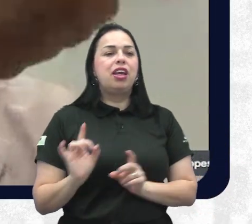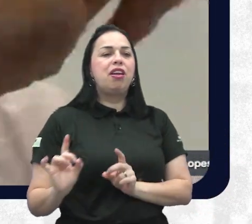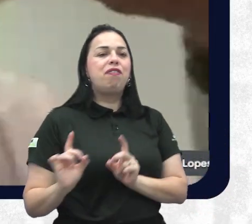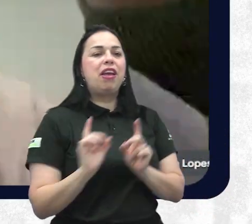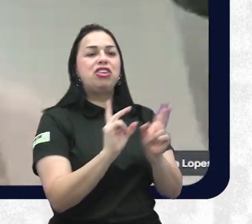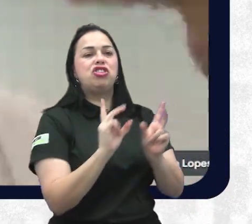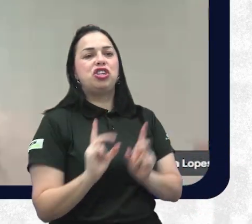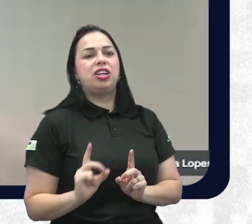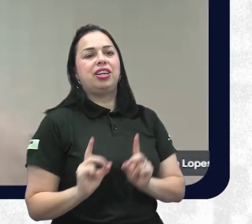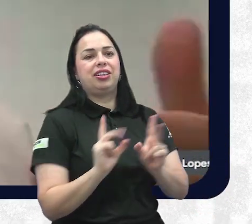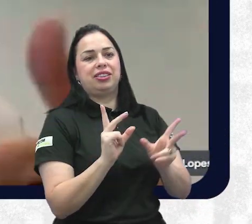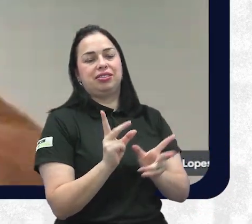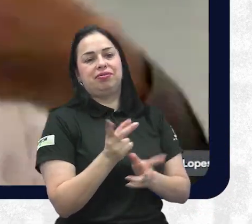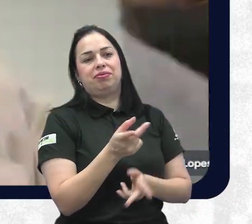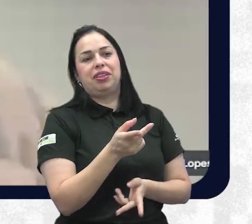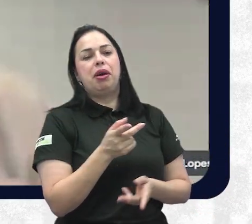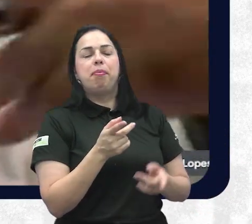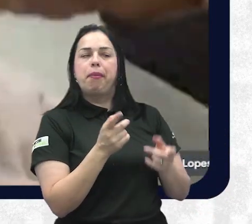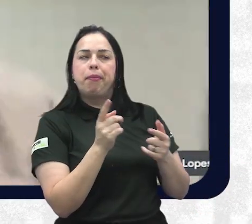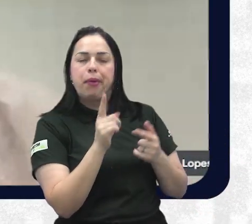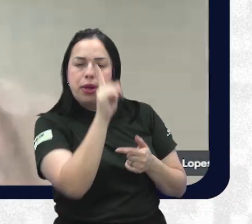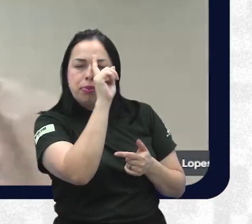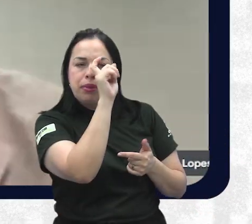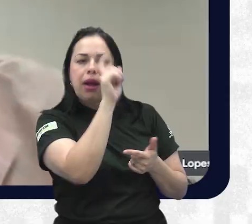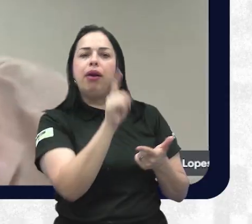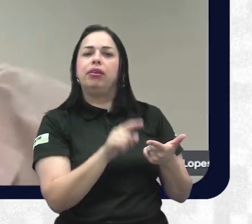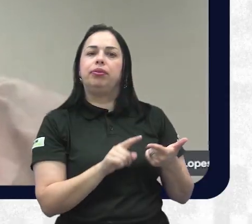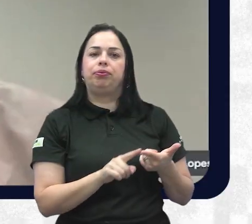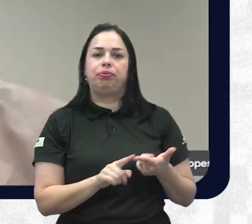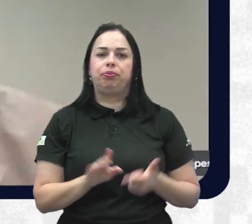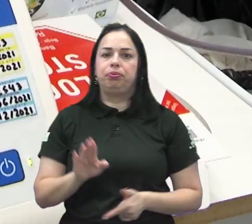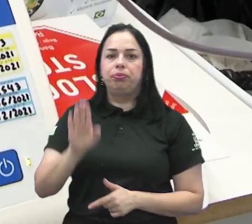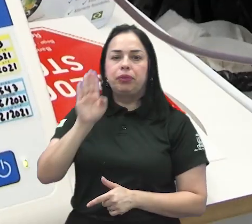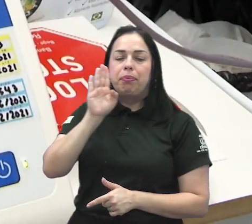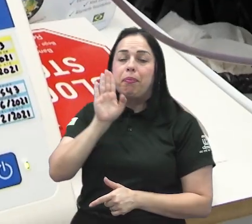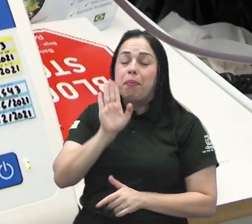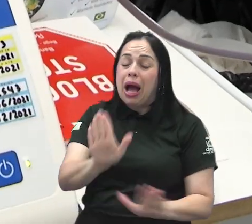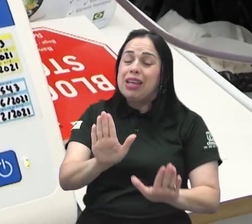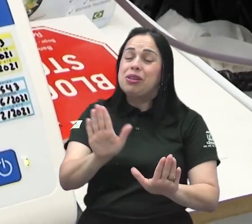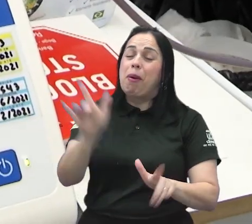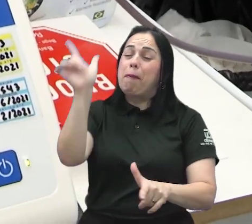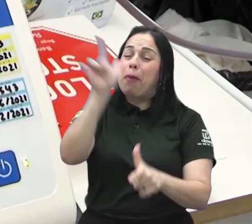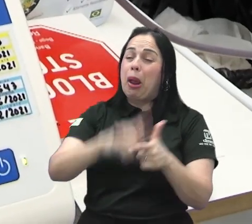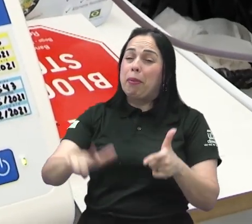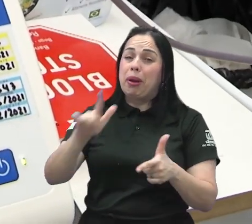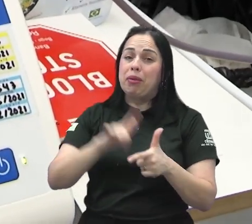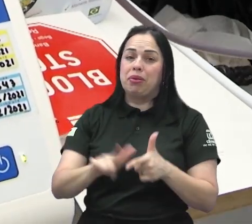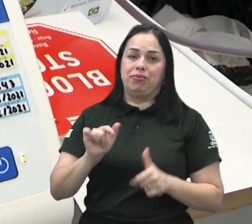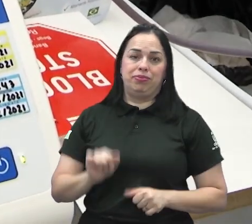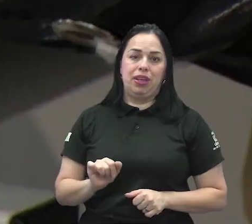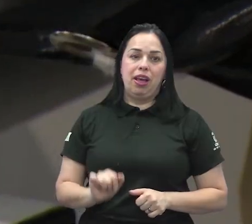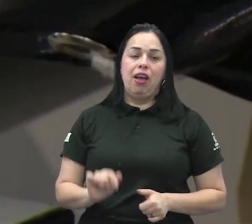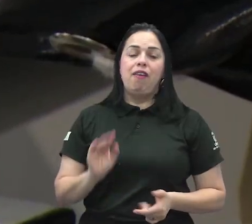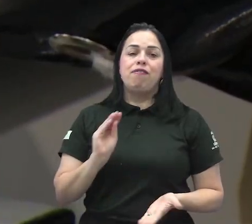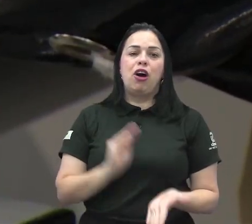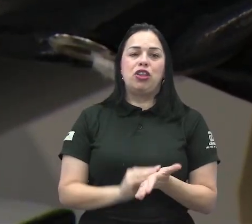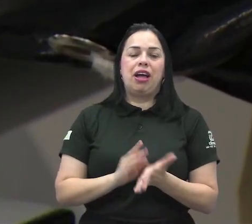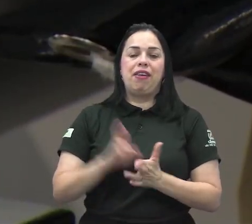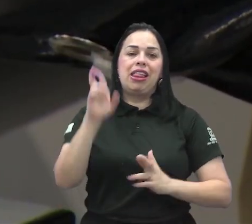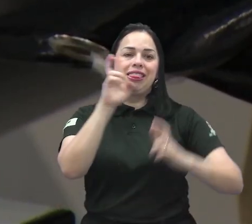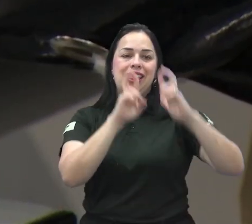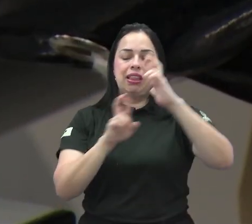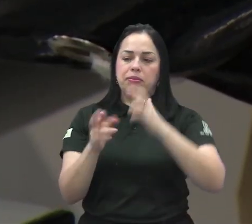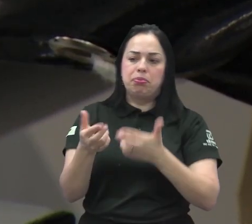o sangue era vendido, era comercializado para hospitais e instituições. O principal problema dessa prática era a falta